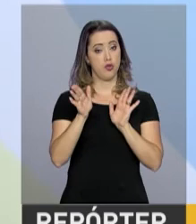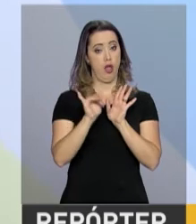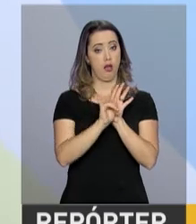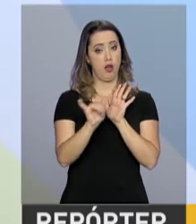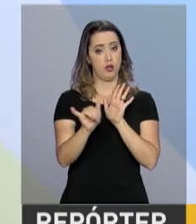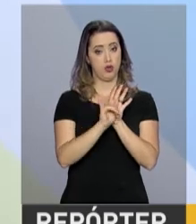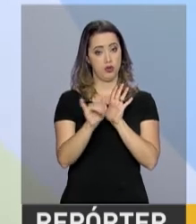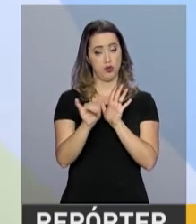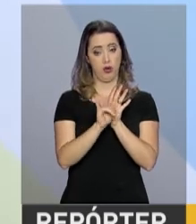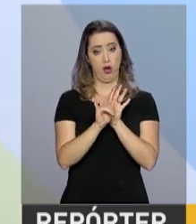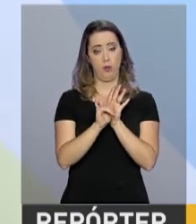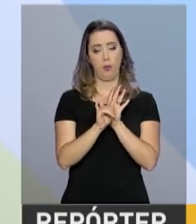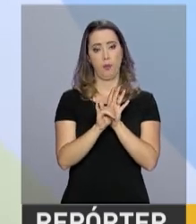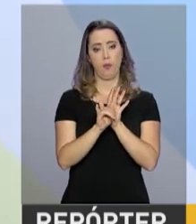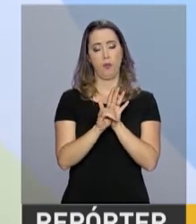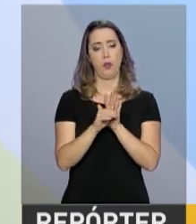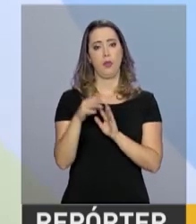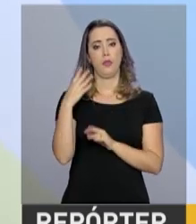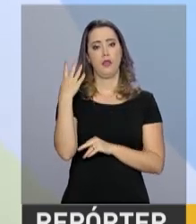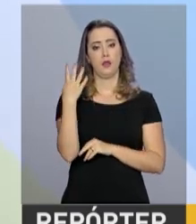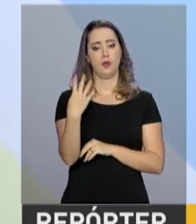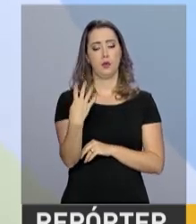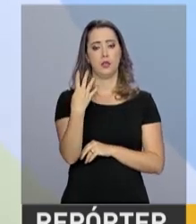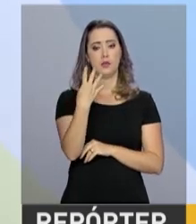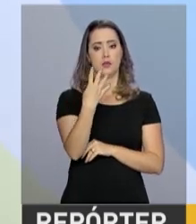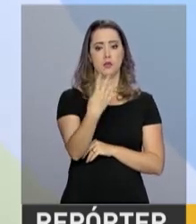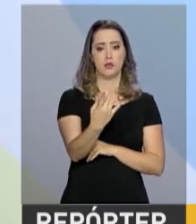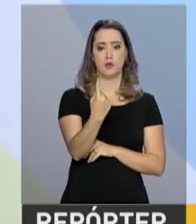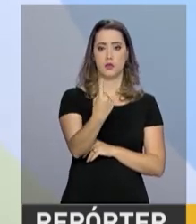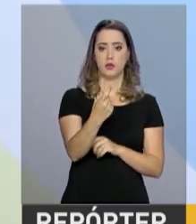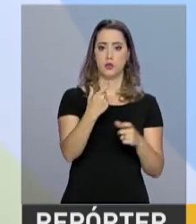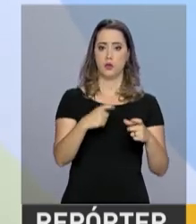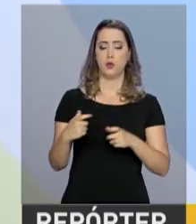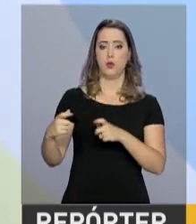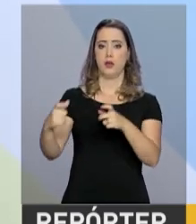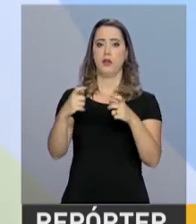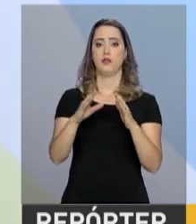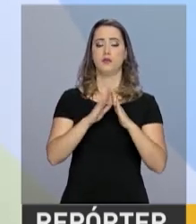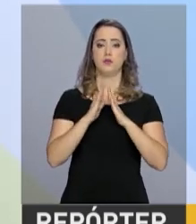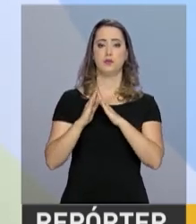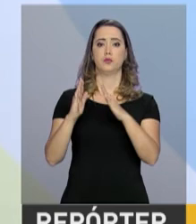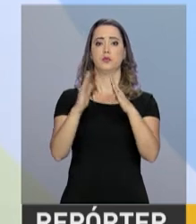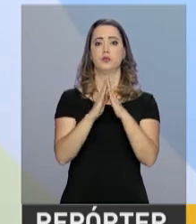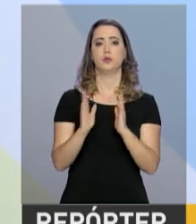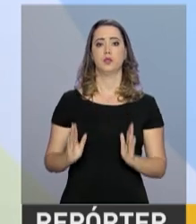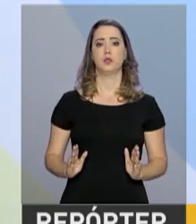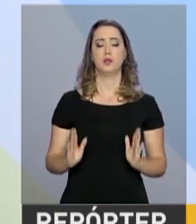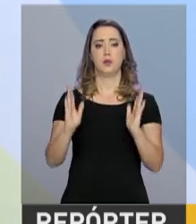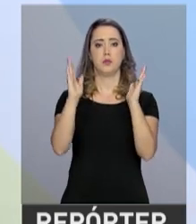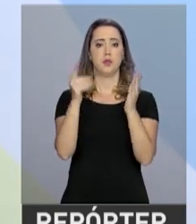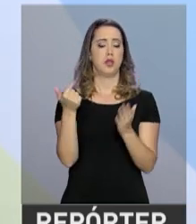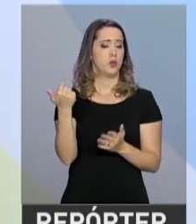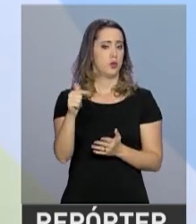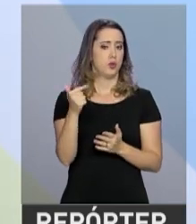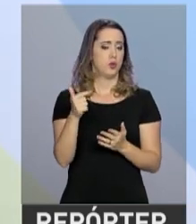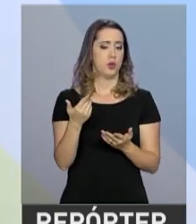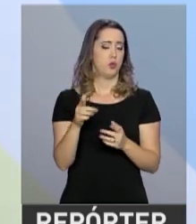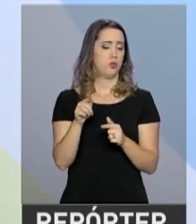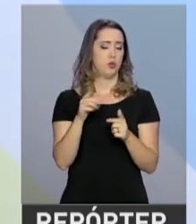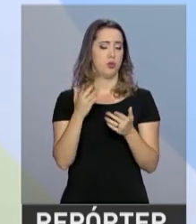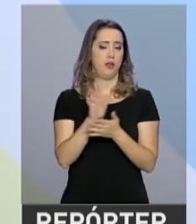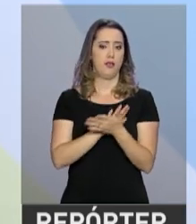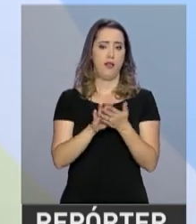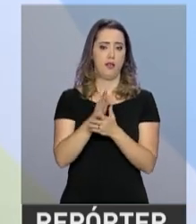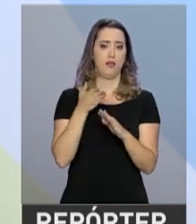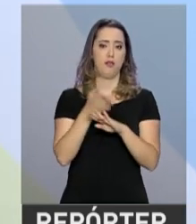recuperação de 441 unidades habitacionais em prédios que estão desocupados o ministério das cidades